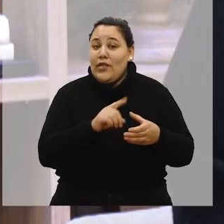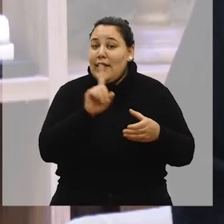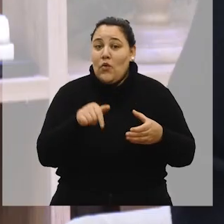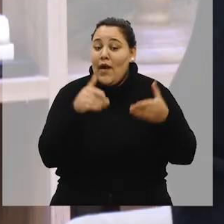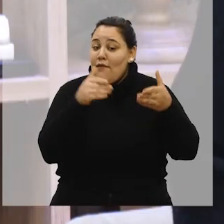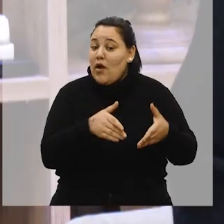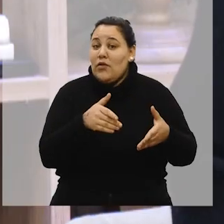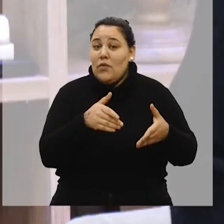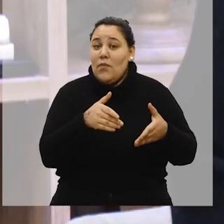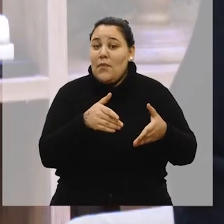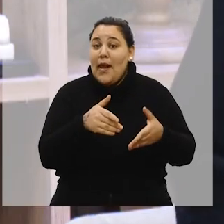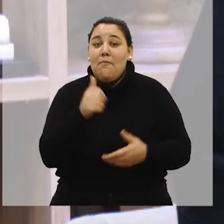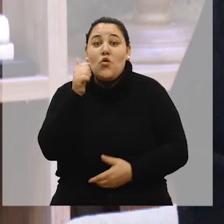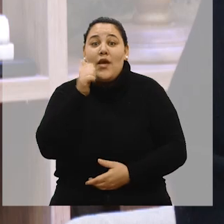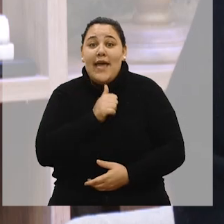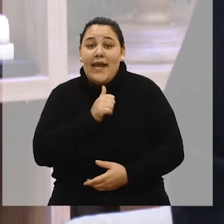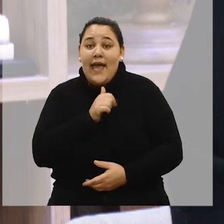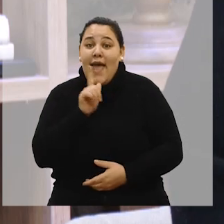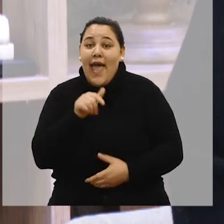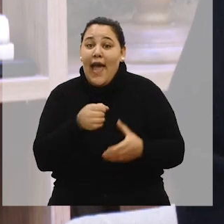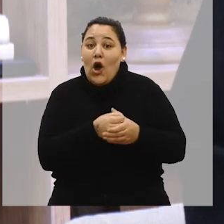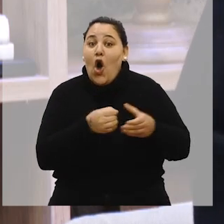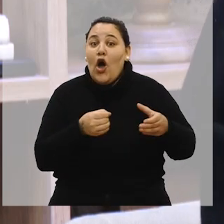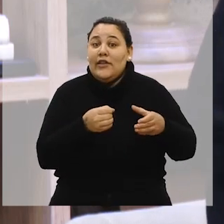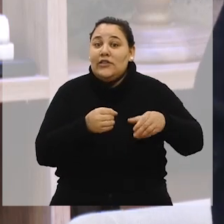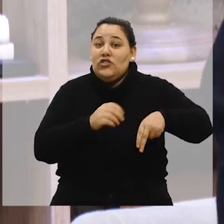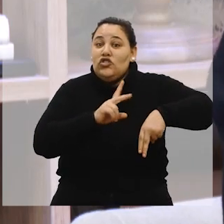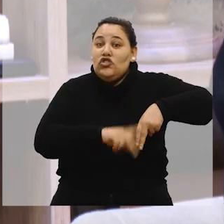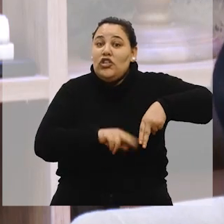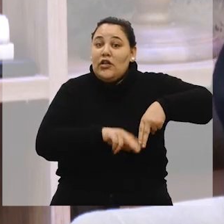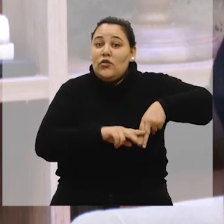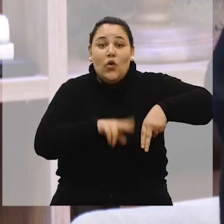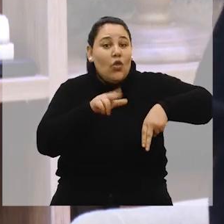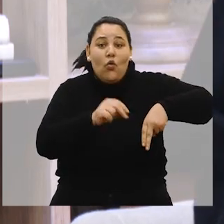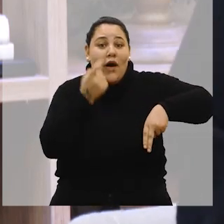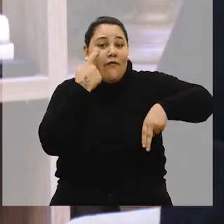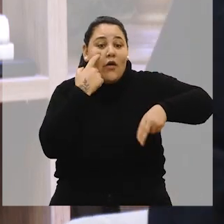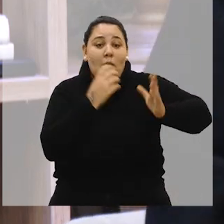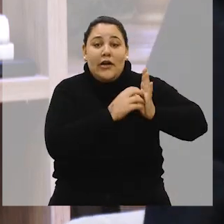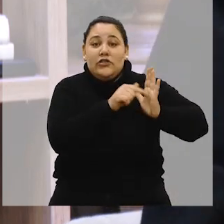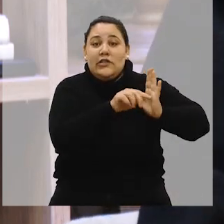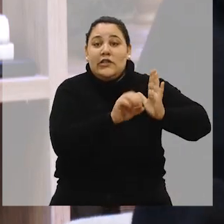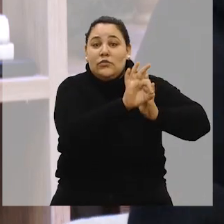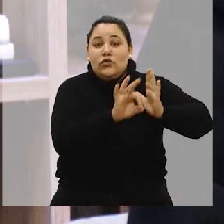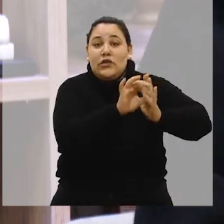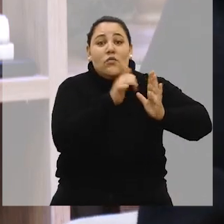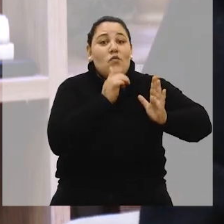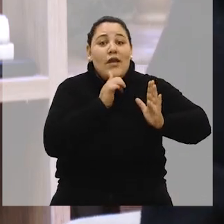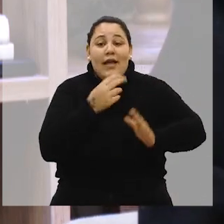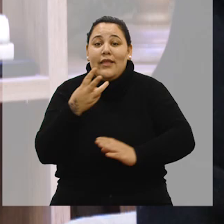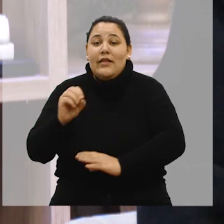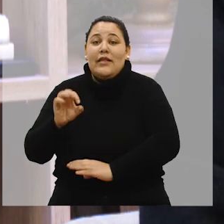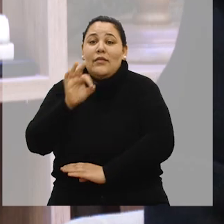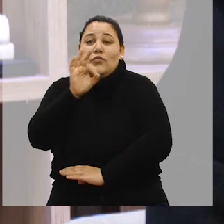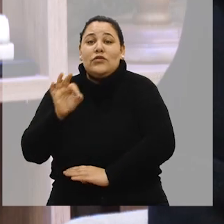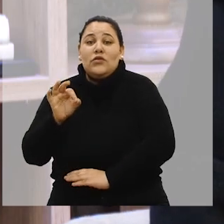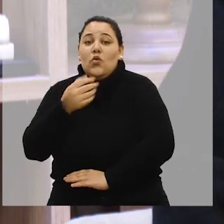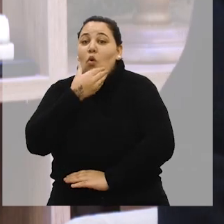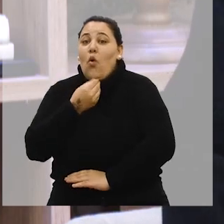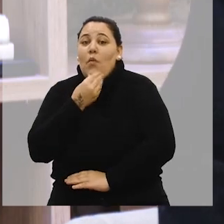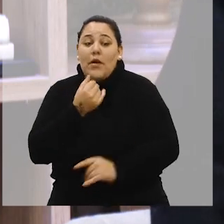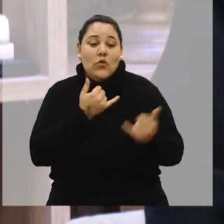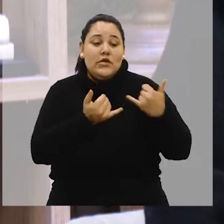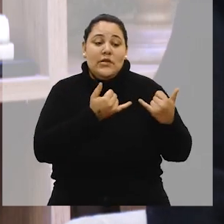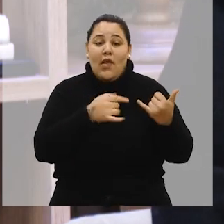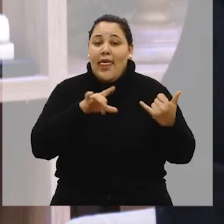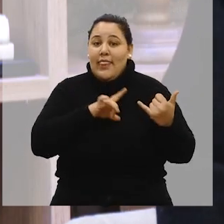cotas de gênero. Eu nunca vi um partido colocar 70% de mulheres e 30% de homens, por exemplo. A gente sempre tem essa